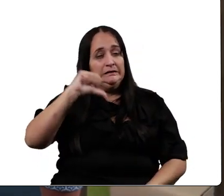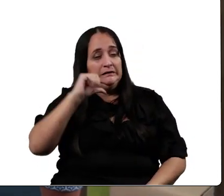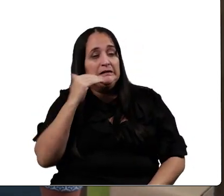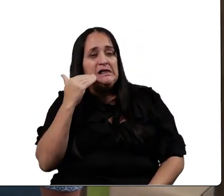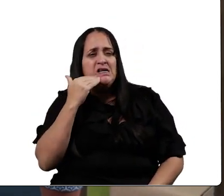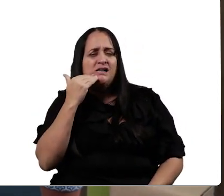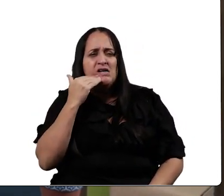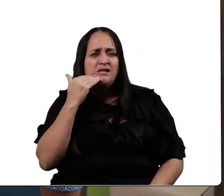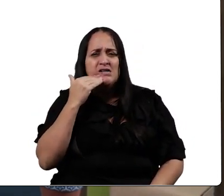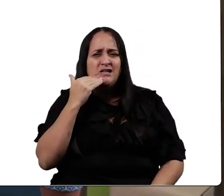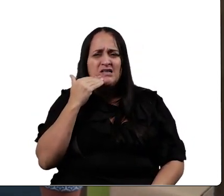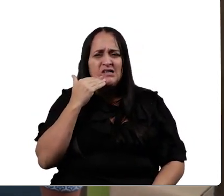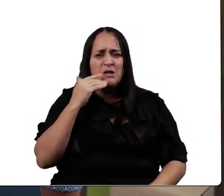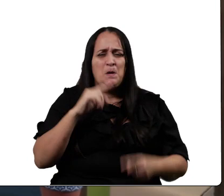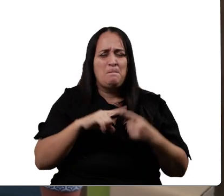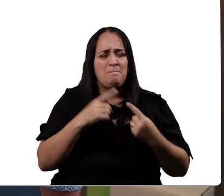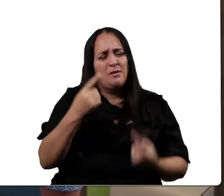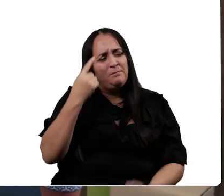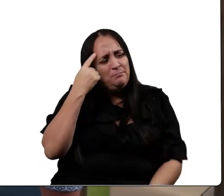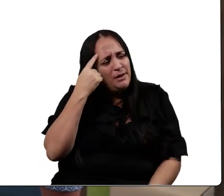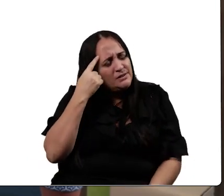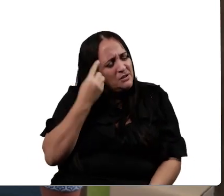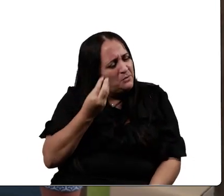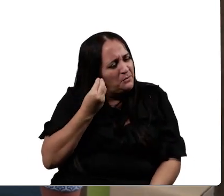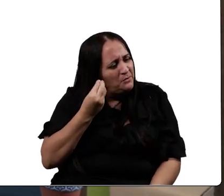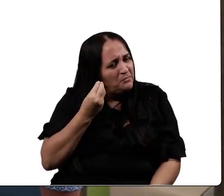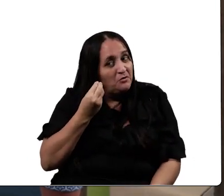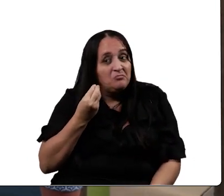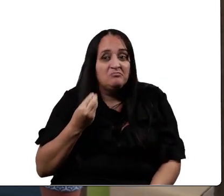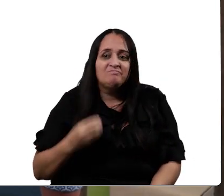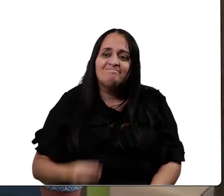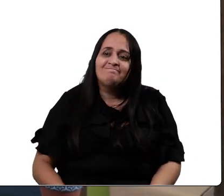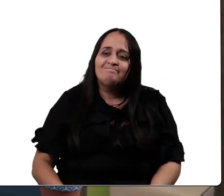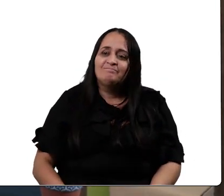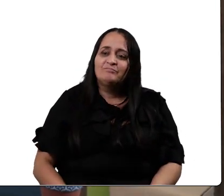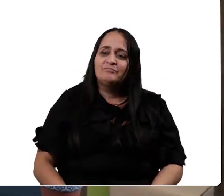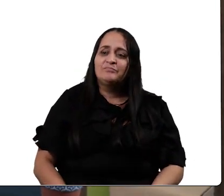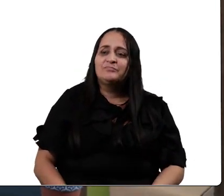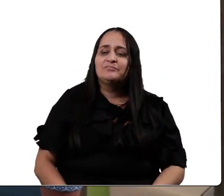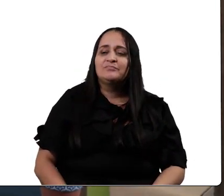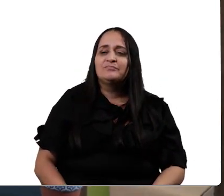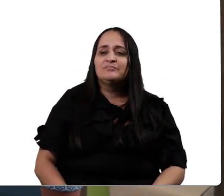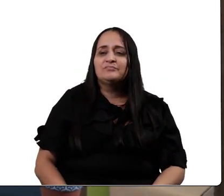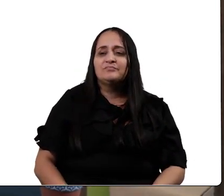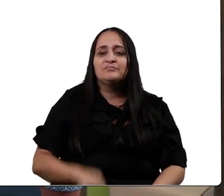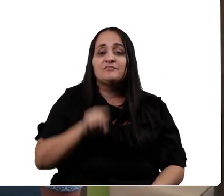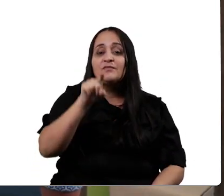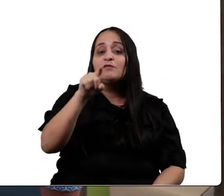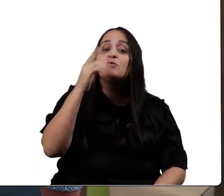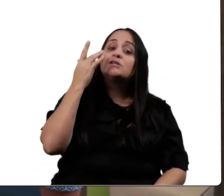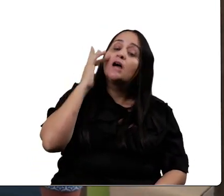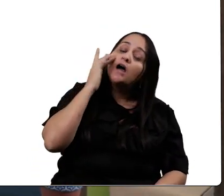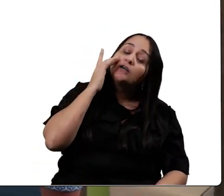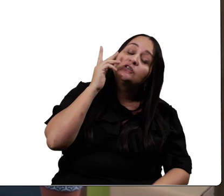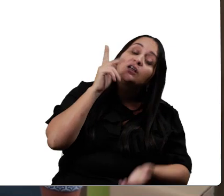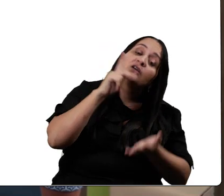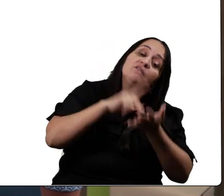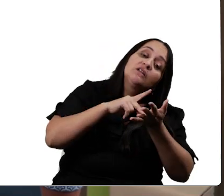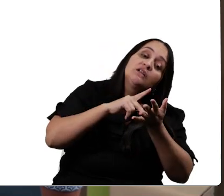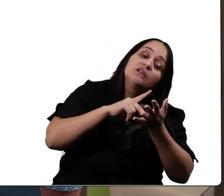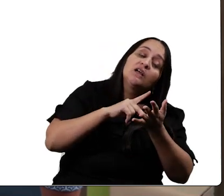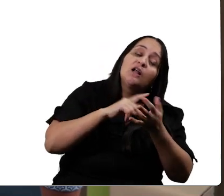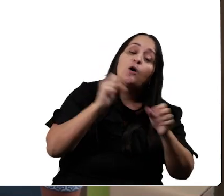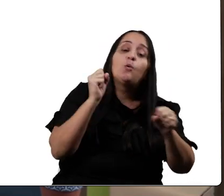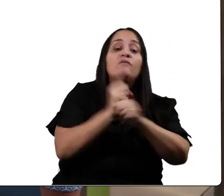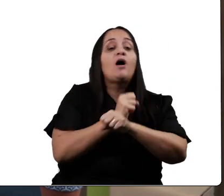mal, mas eu fiquei imaginando a situação. Mas enfim, então, você acha que essa notícia é